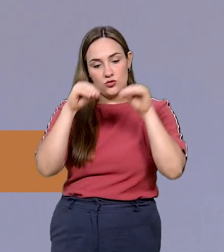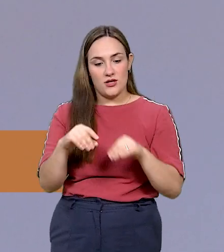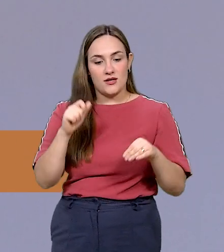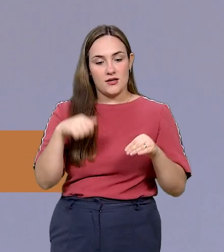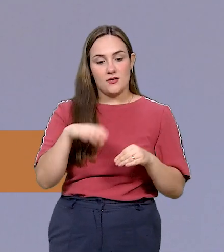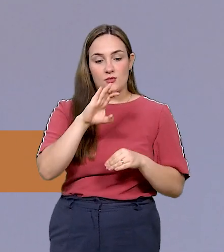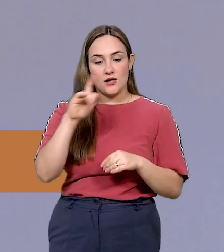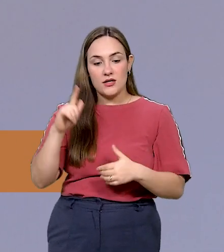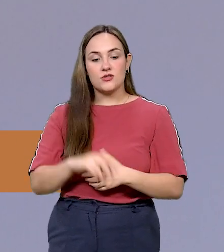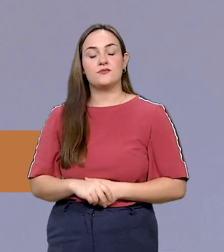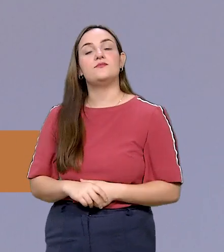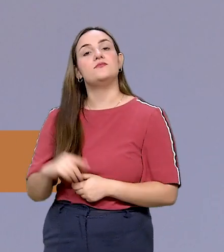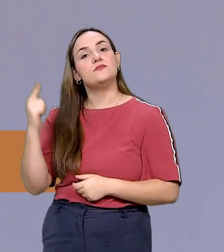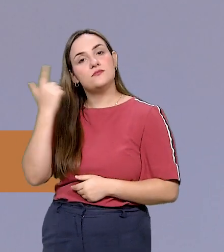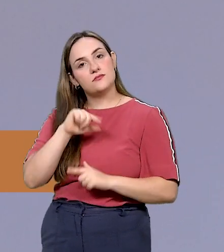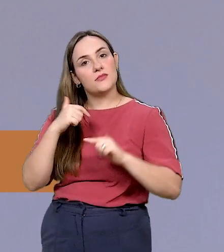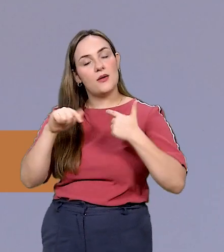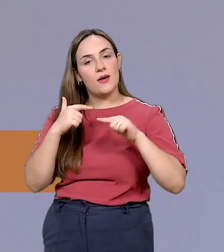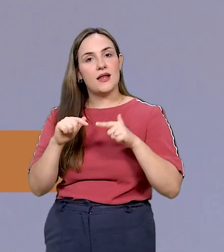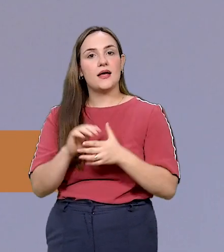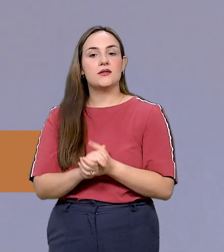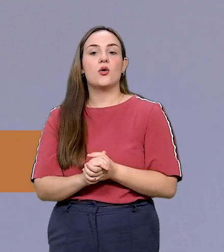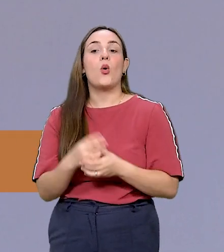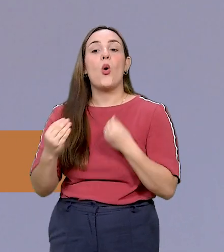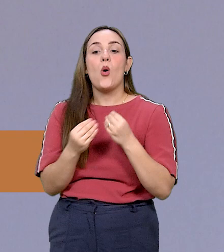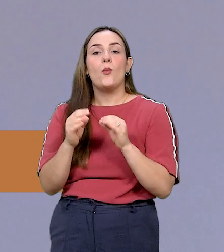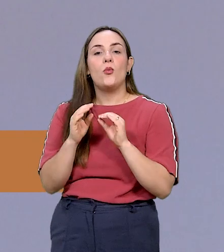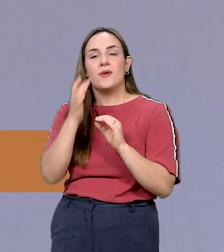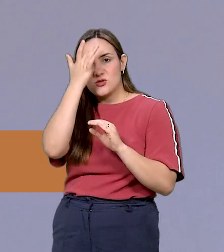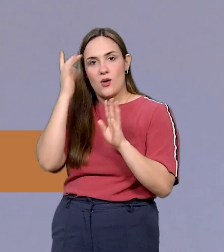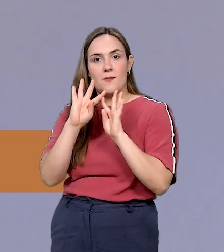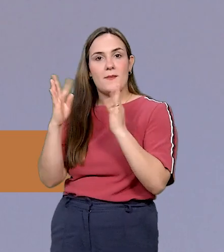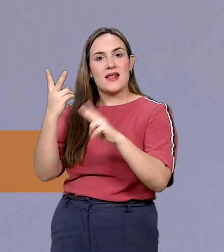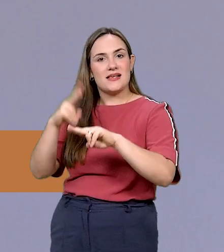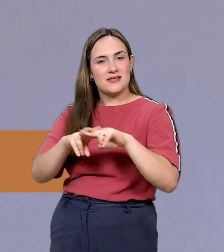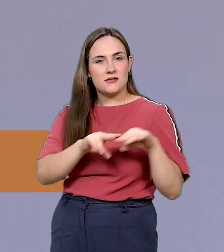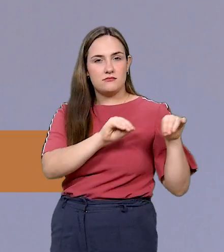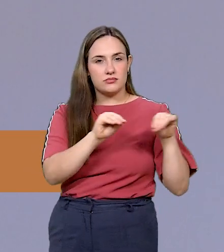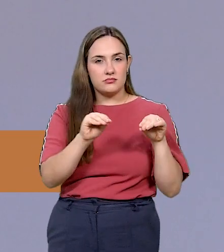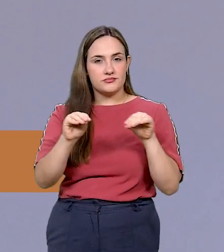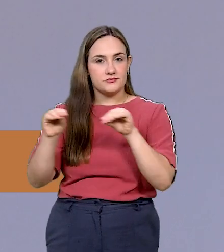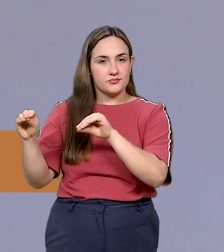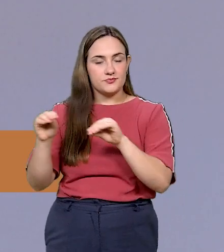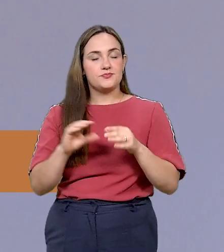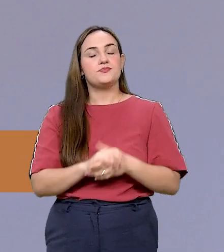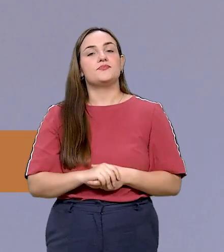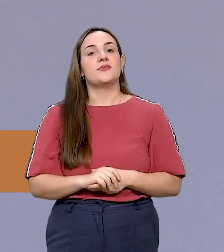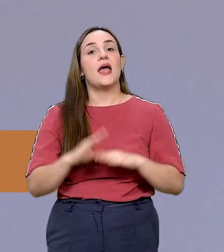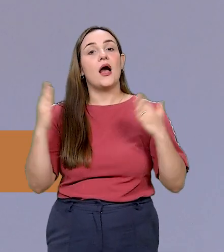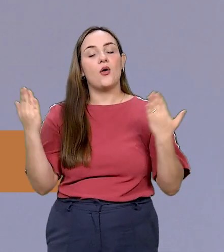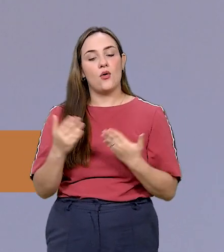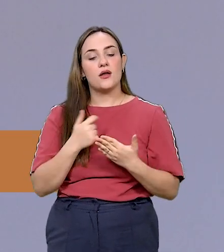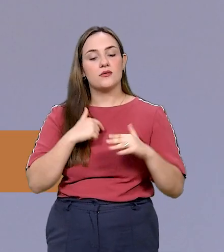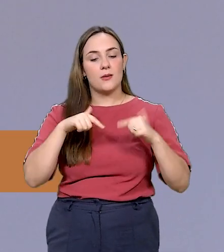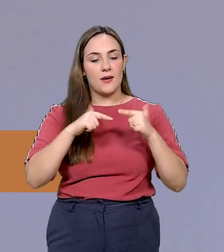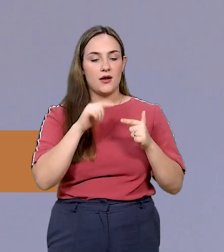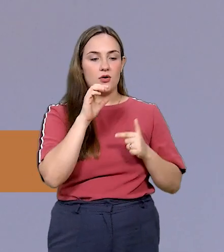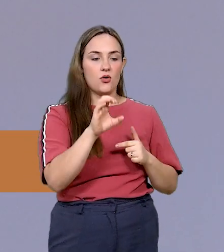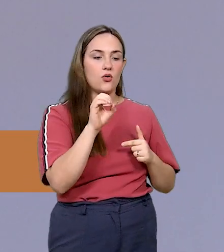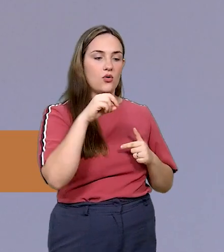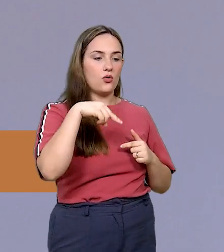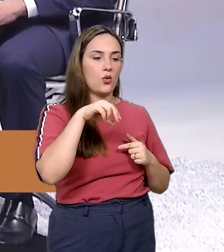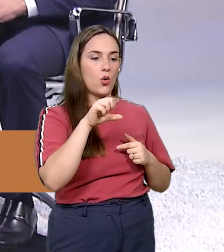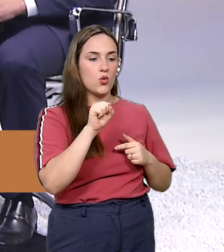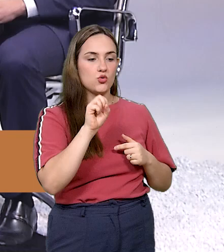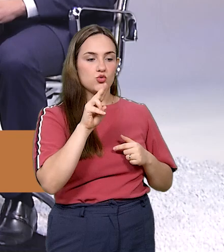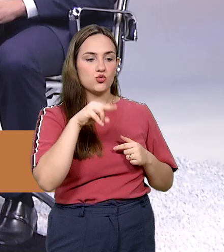tive uma oportunidade de atuar na execução penal e, atualmente, me encontro no Núcleo de Defesa do Consumidor e demais